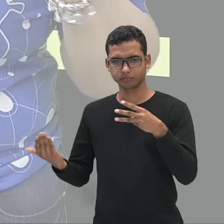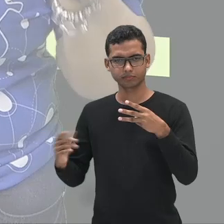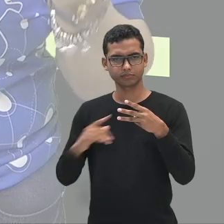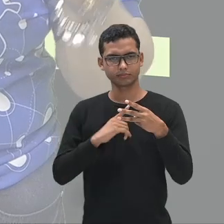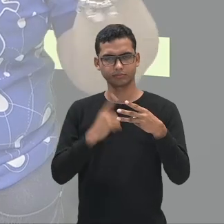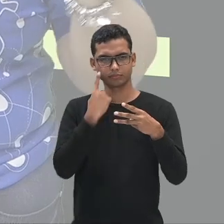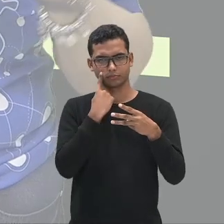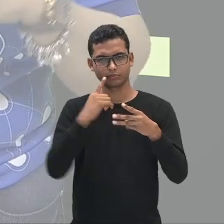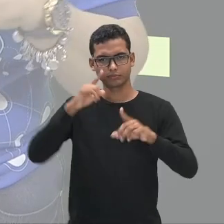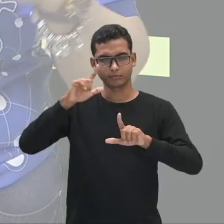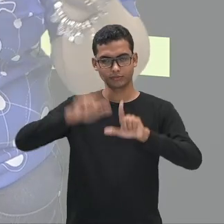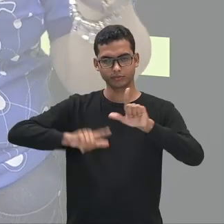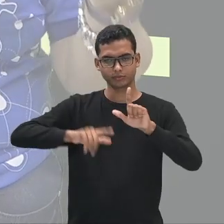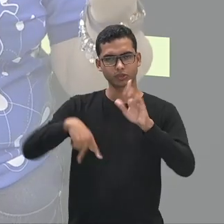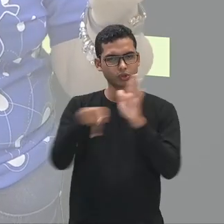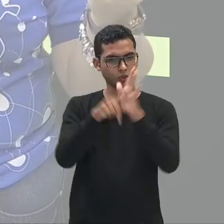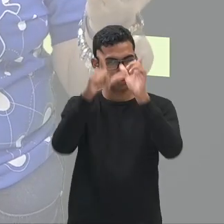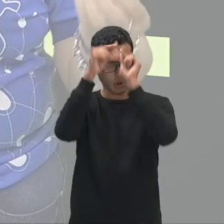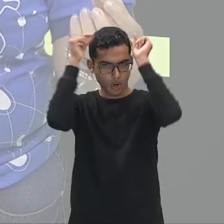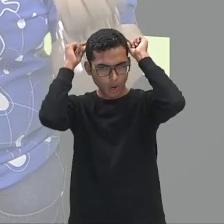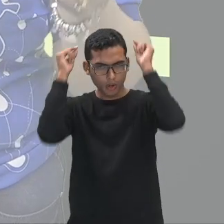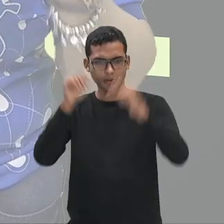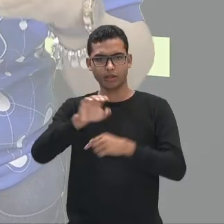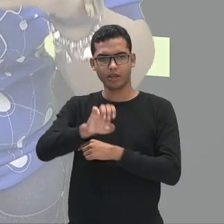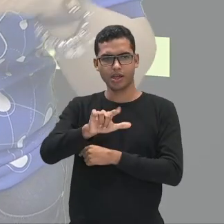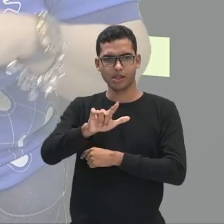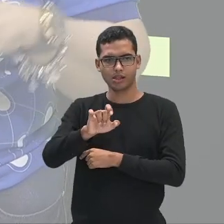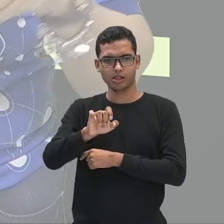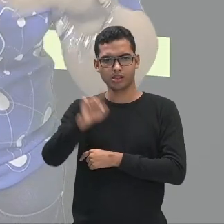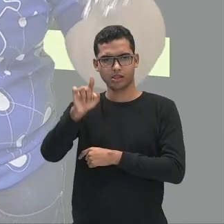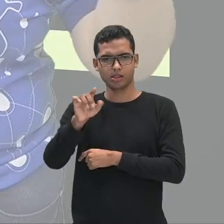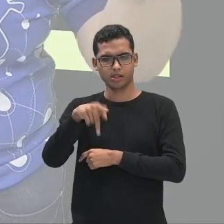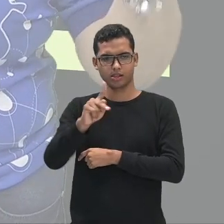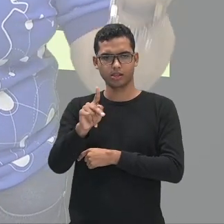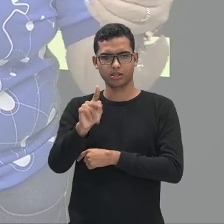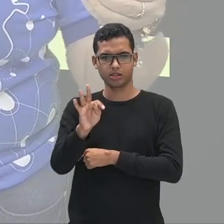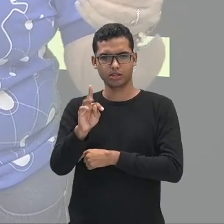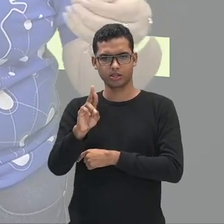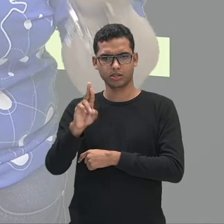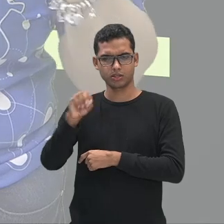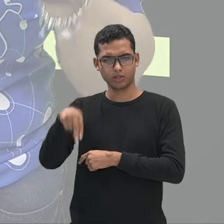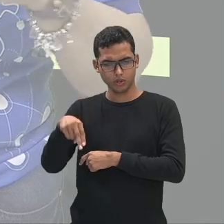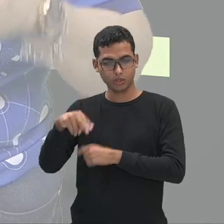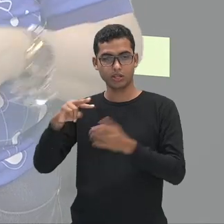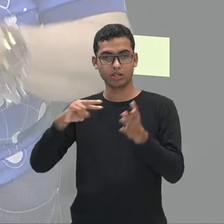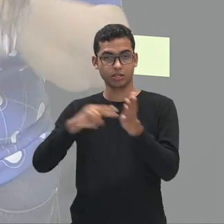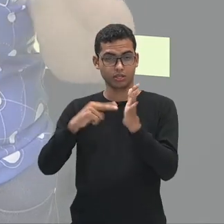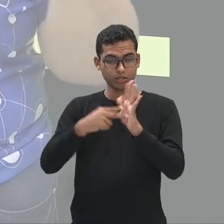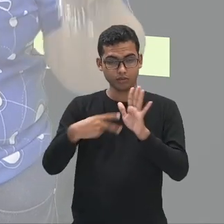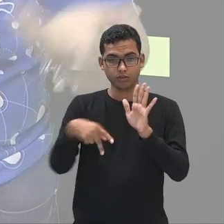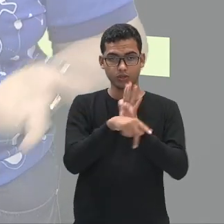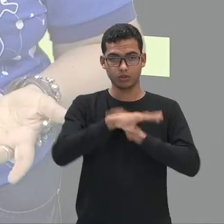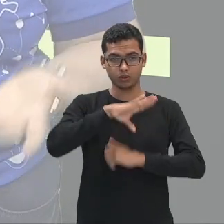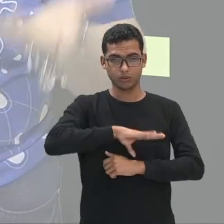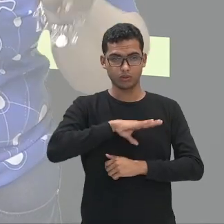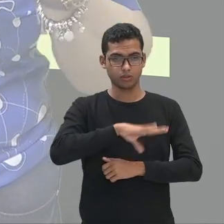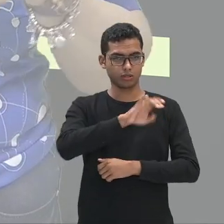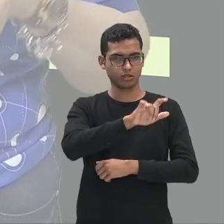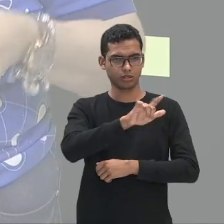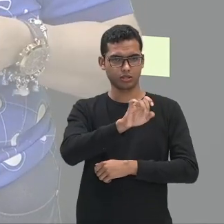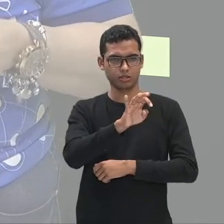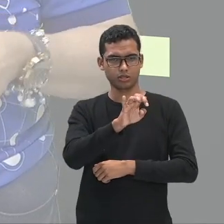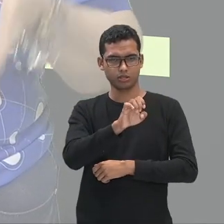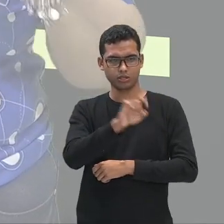letra grega, que representa o elétron, que nada mais é do que o elétron. E veio da onde? Da origem de tudo,